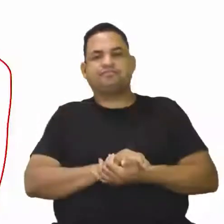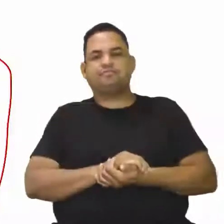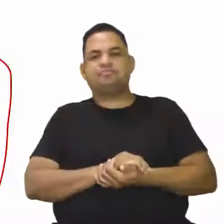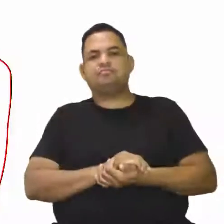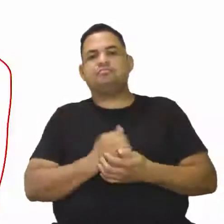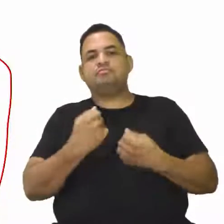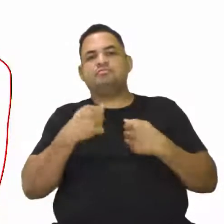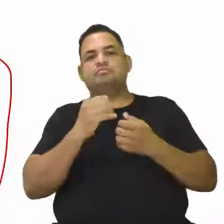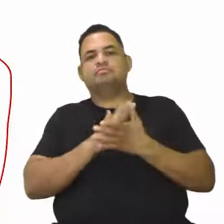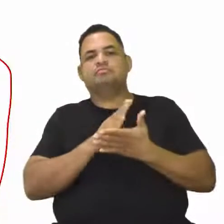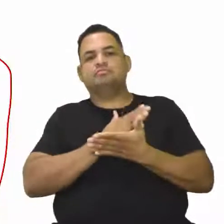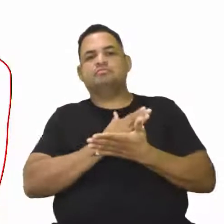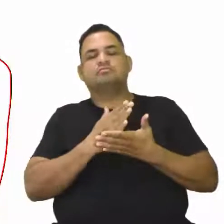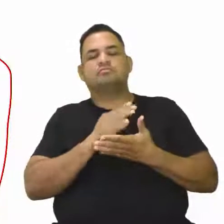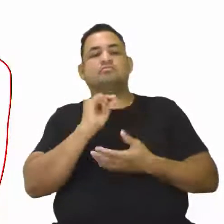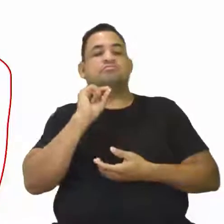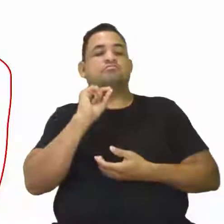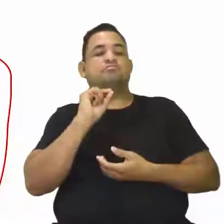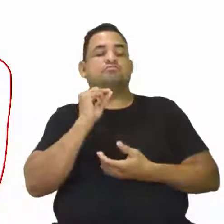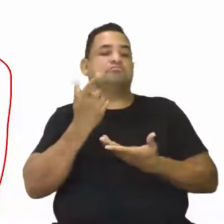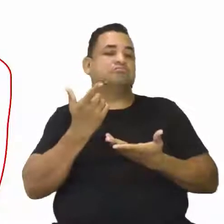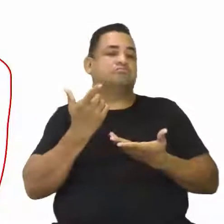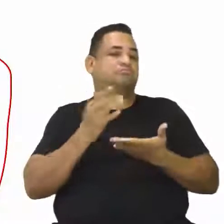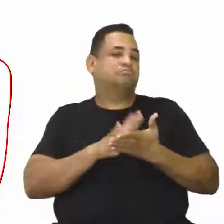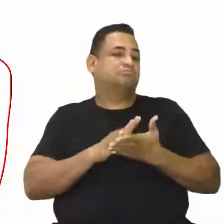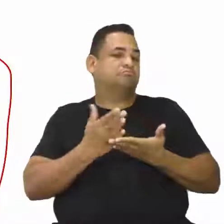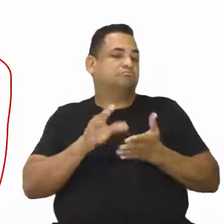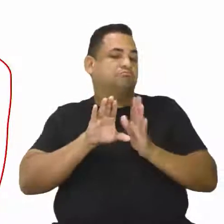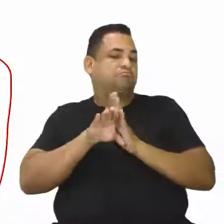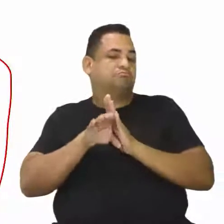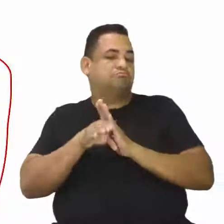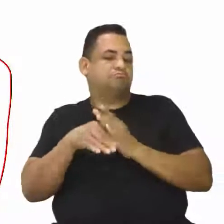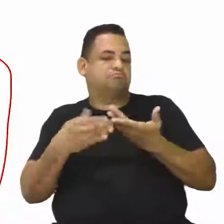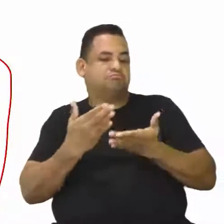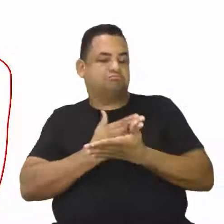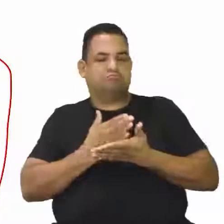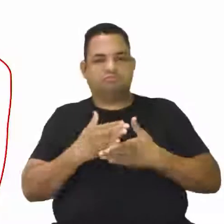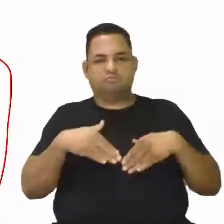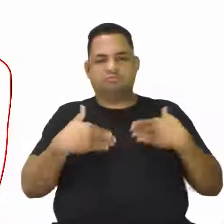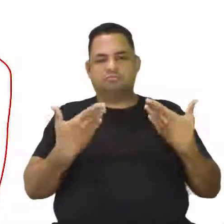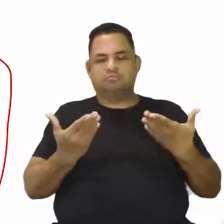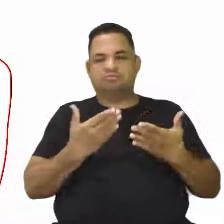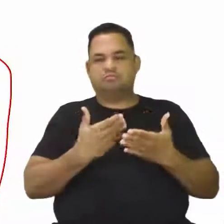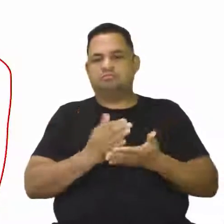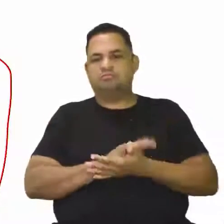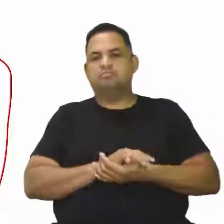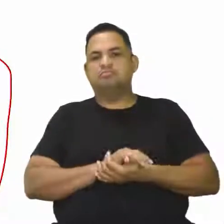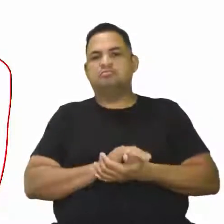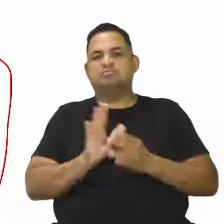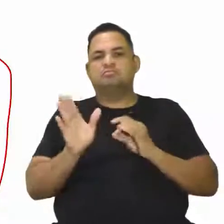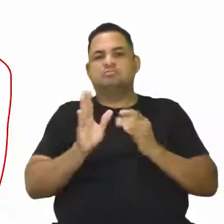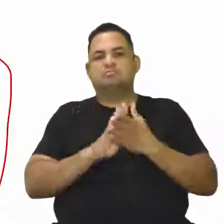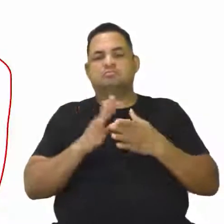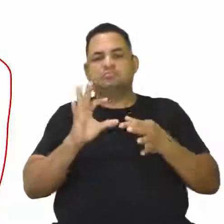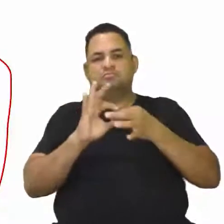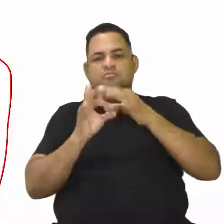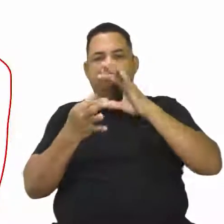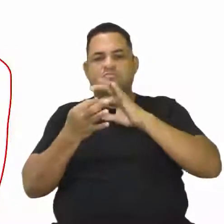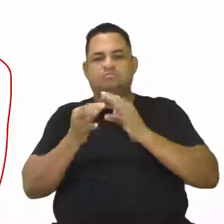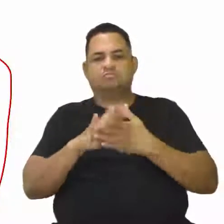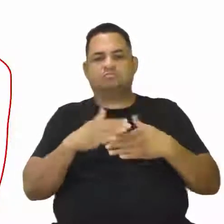Eu posso também começar do que ele é, eu posso começar pelo conceito. Um vai ali interligando